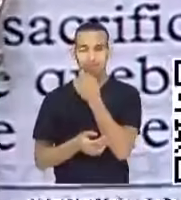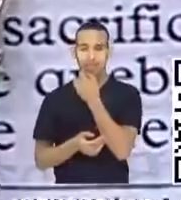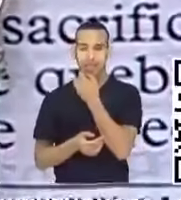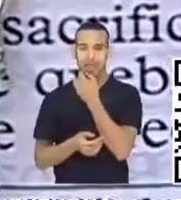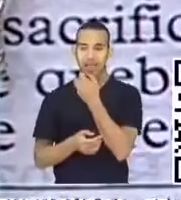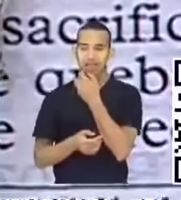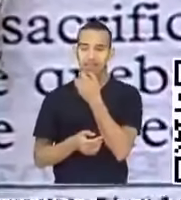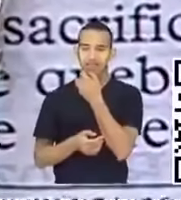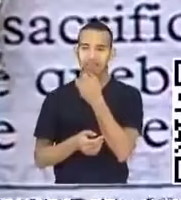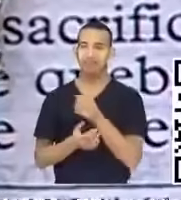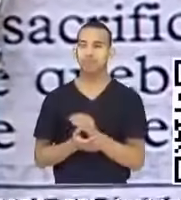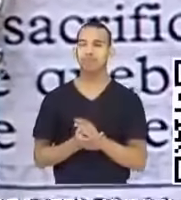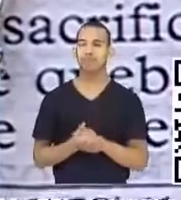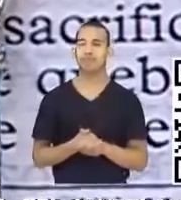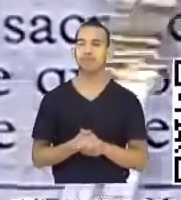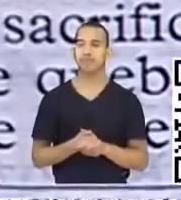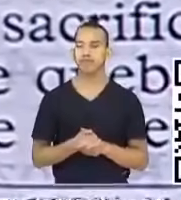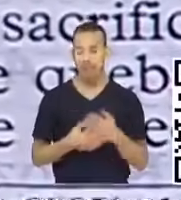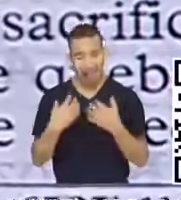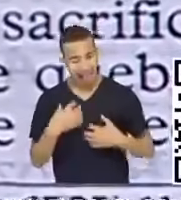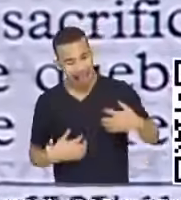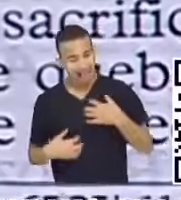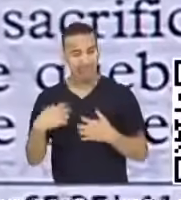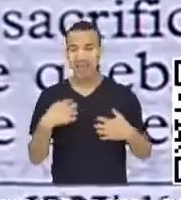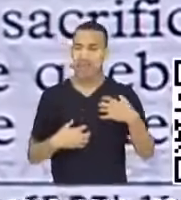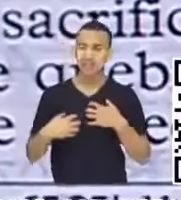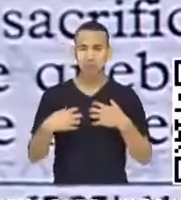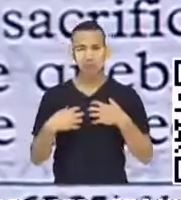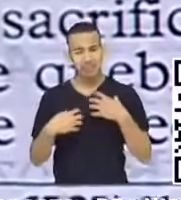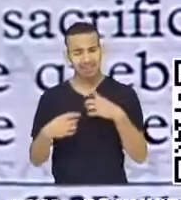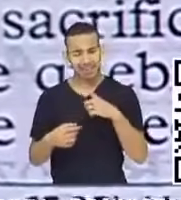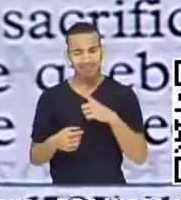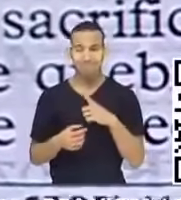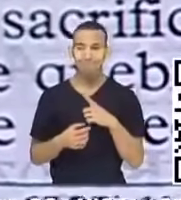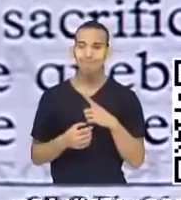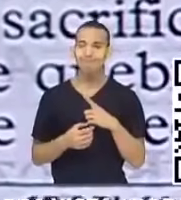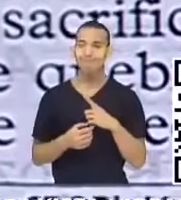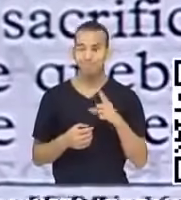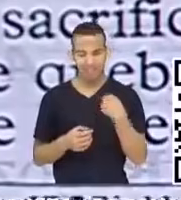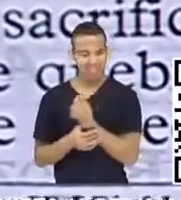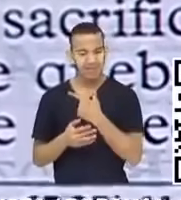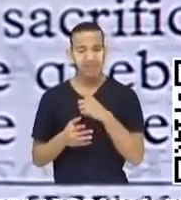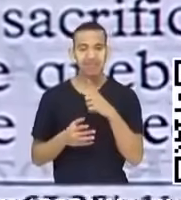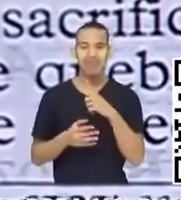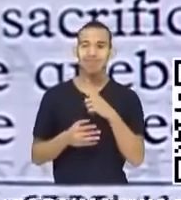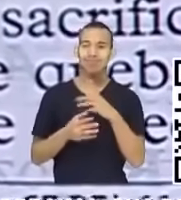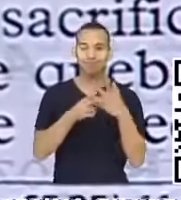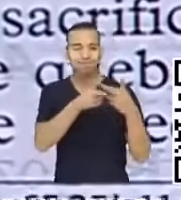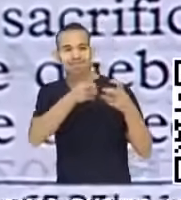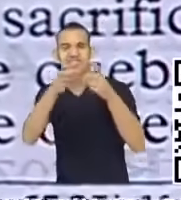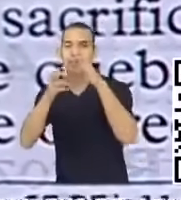e ele falou lá aflita e Abatida e a gente saia de perto não tem alguém